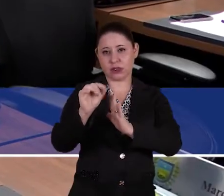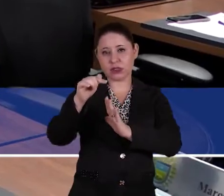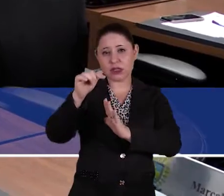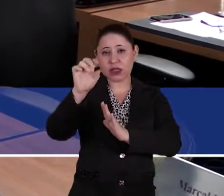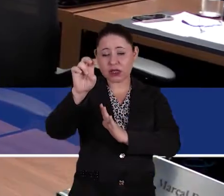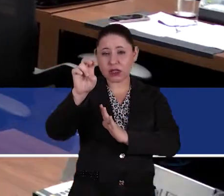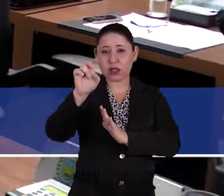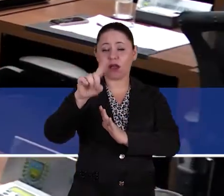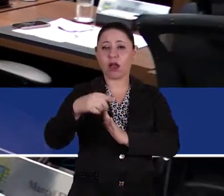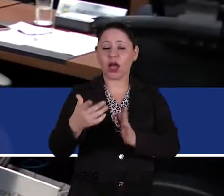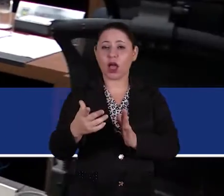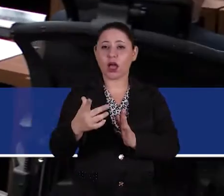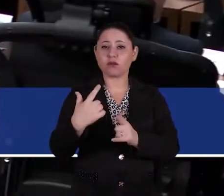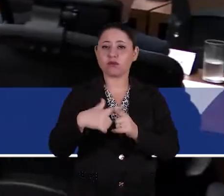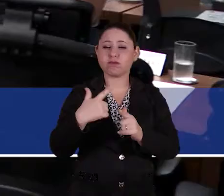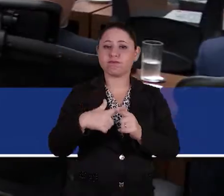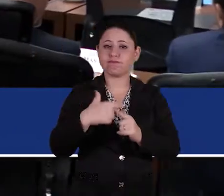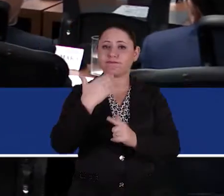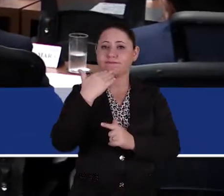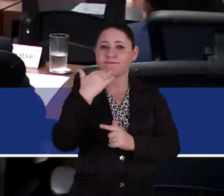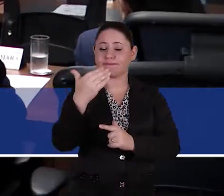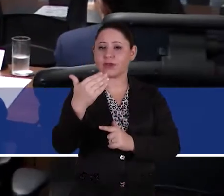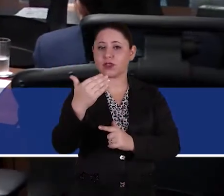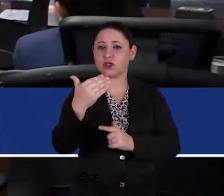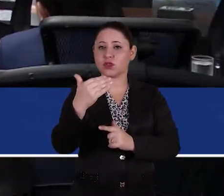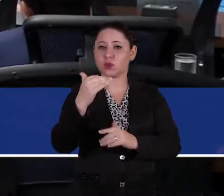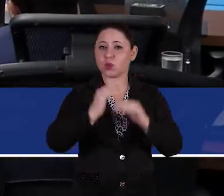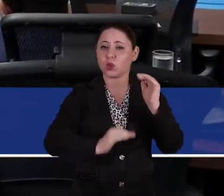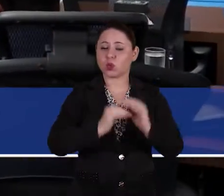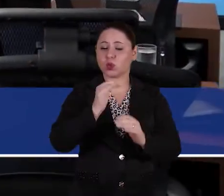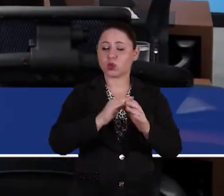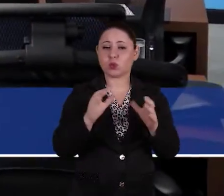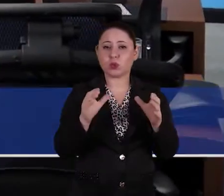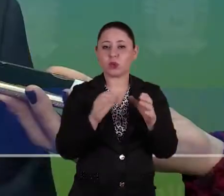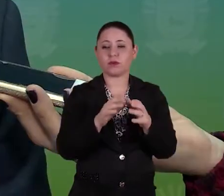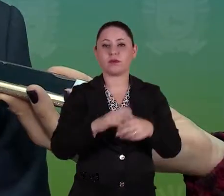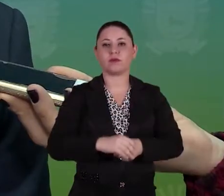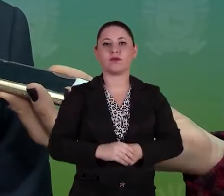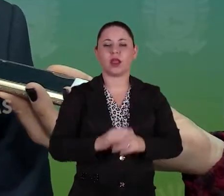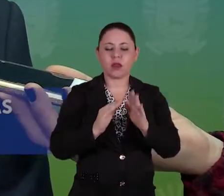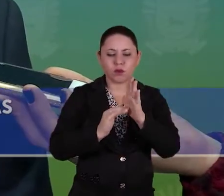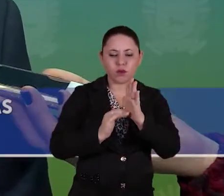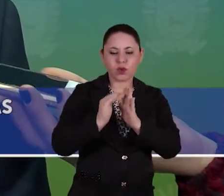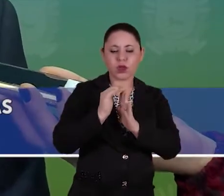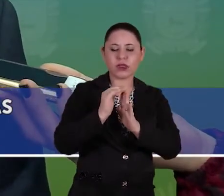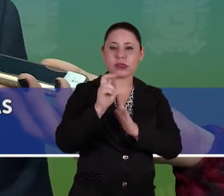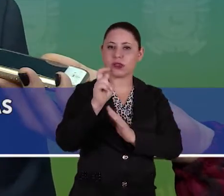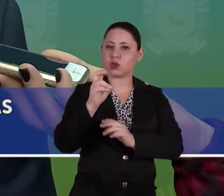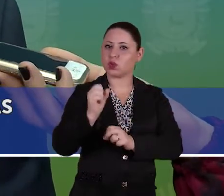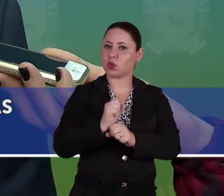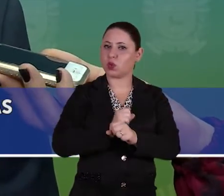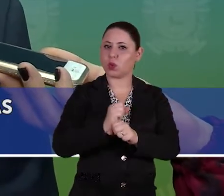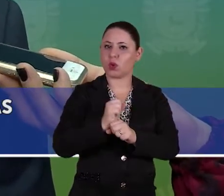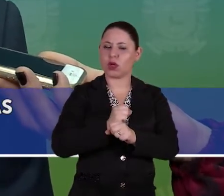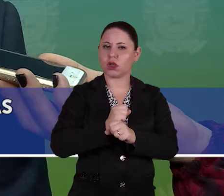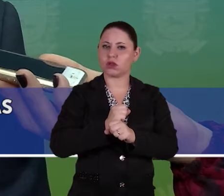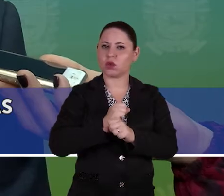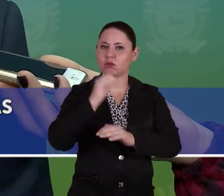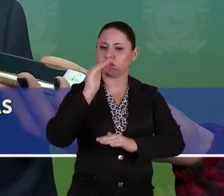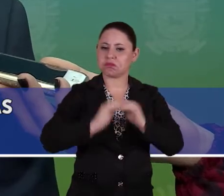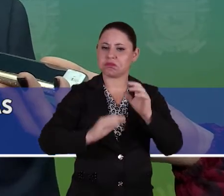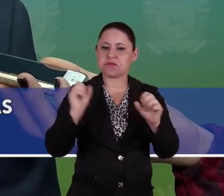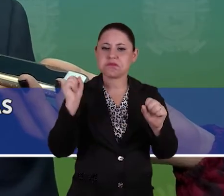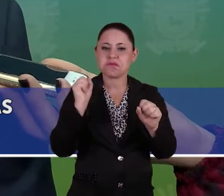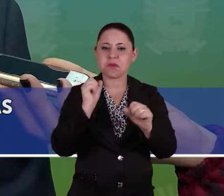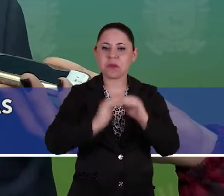65. A iniciativa é uma demanda solicitada pela categoria. Foi elevado em 5 anos, é uma mão de